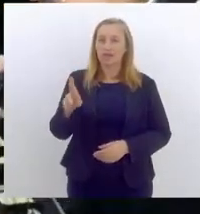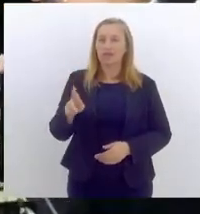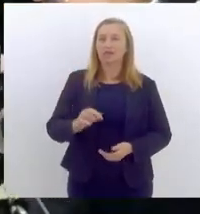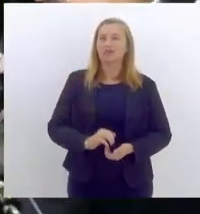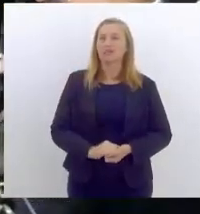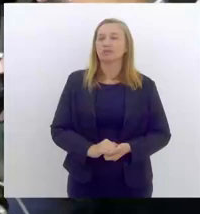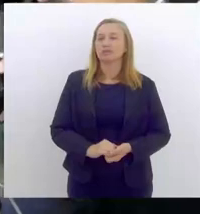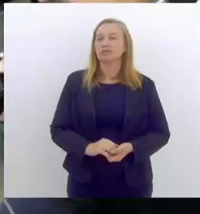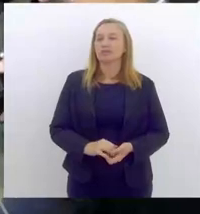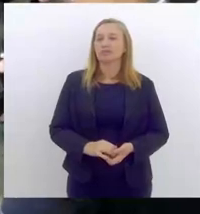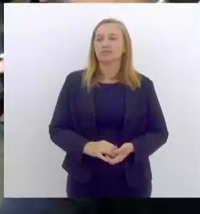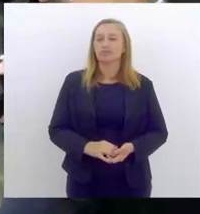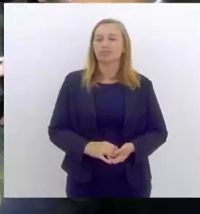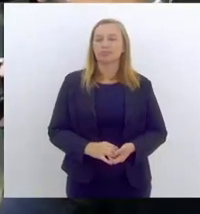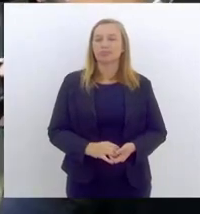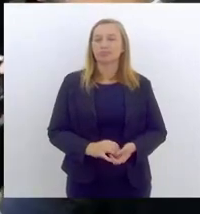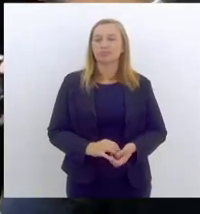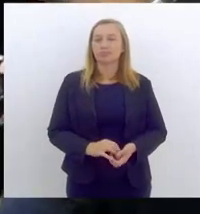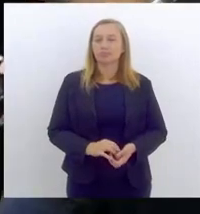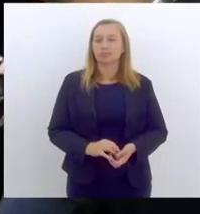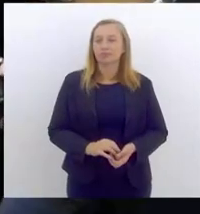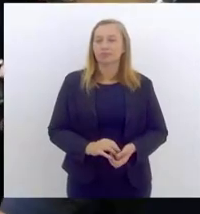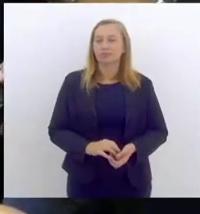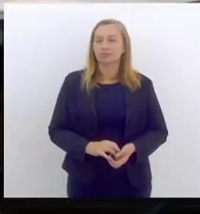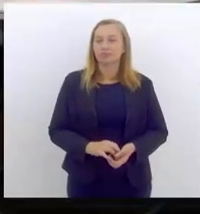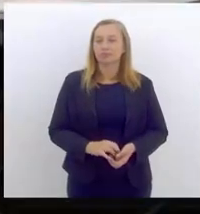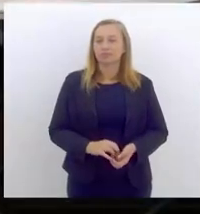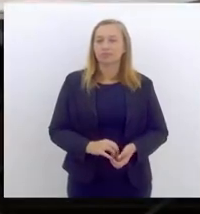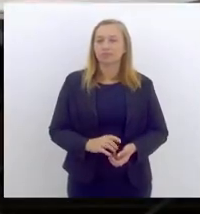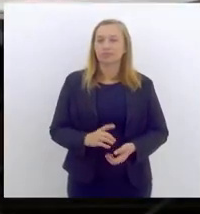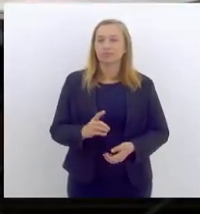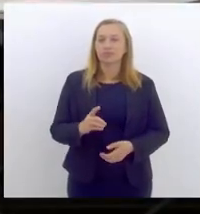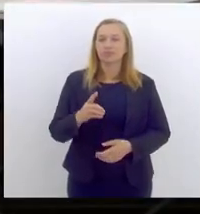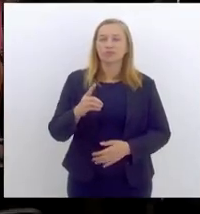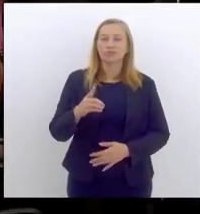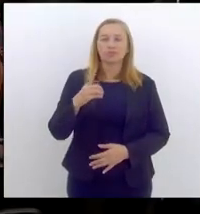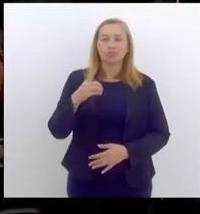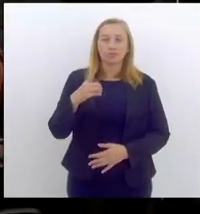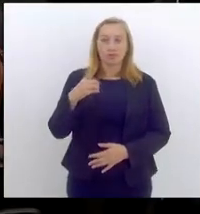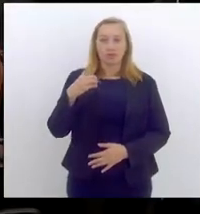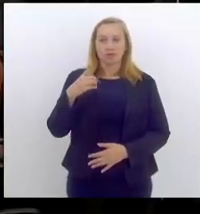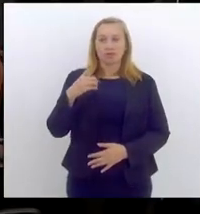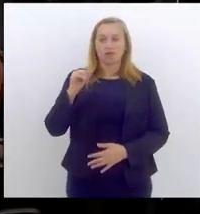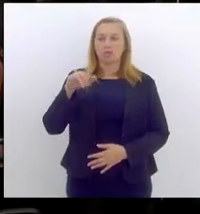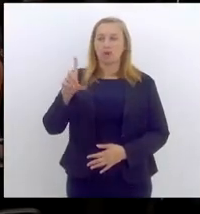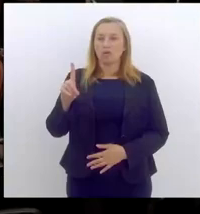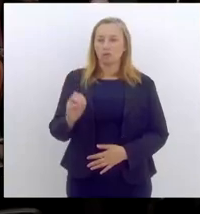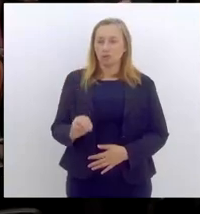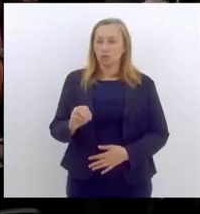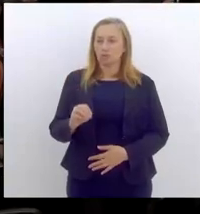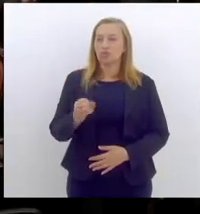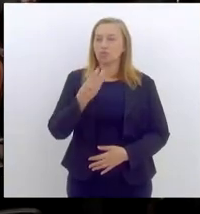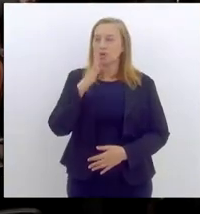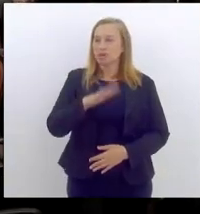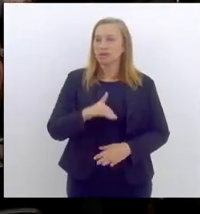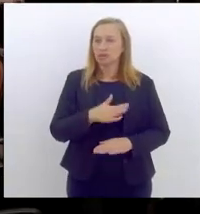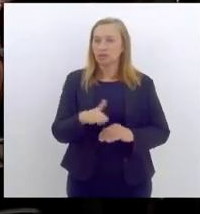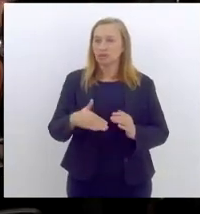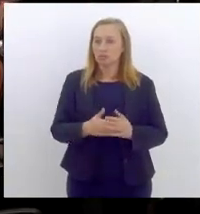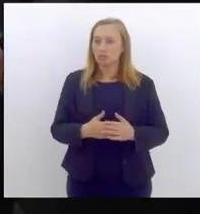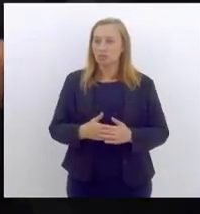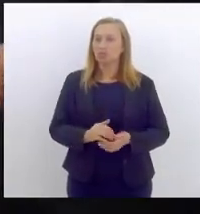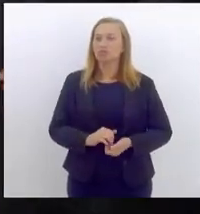Douglas Ruas, vota sim. Doutor Deodalto. Boa tarde a todos e todas.